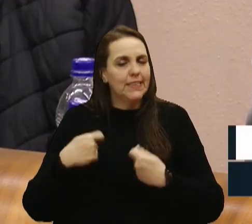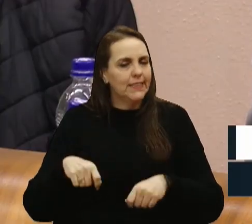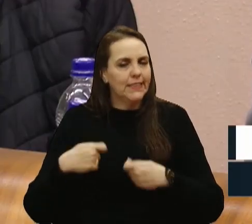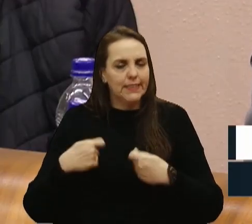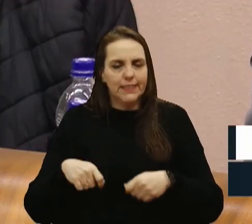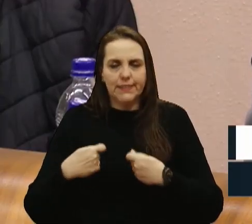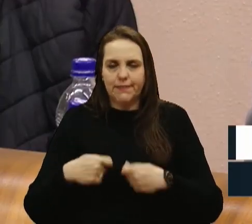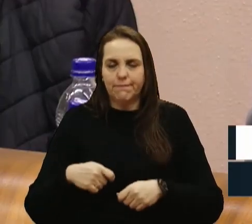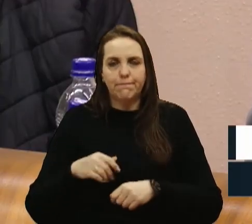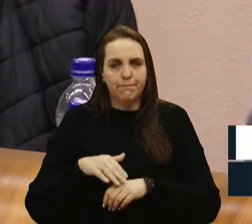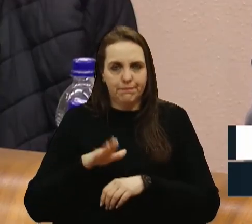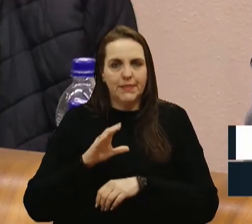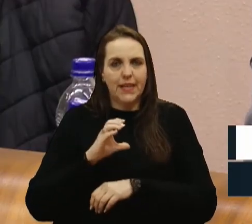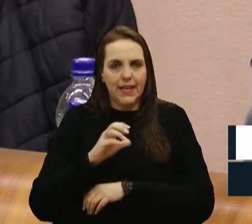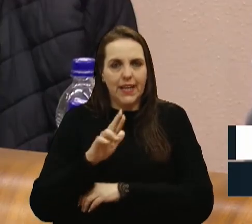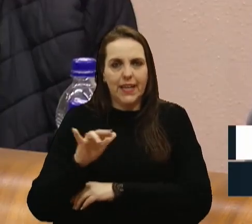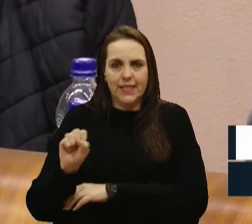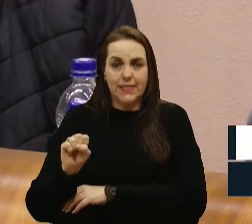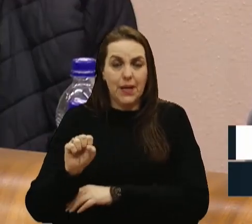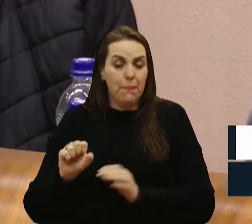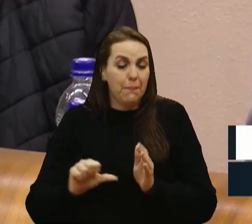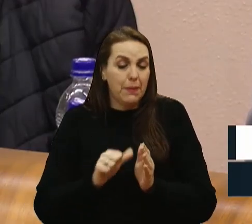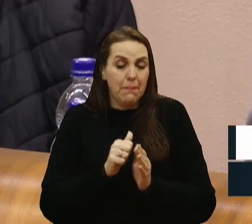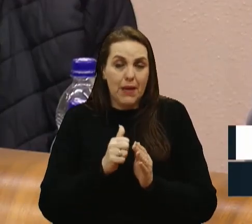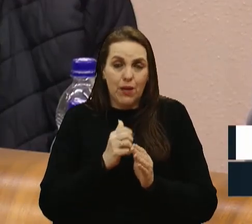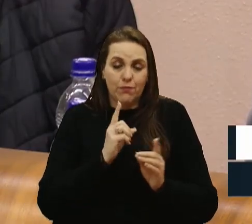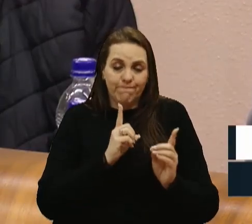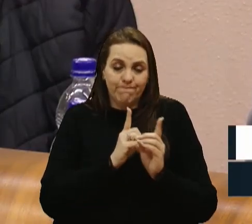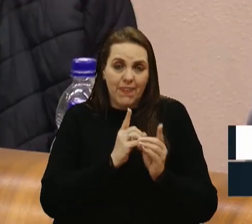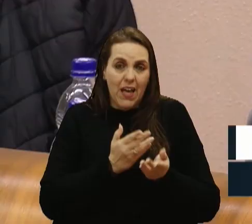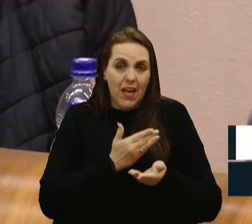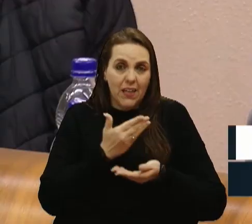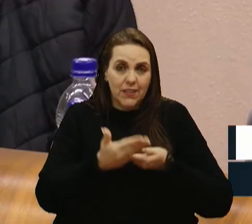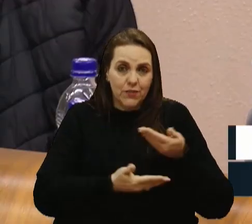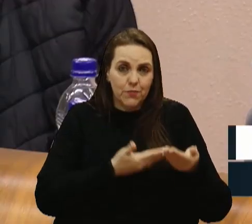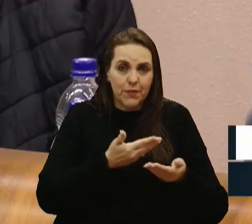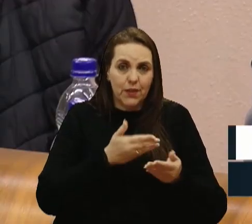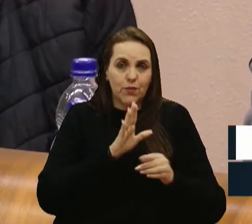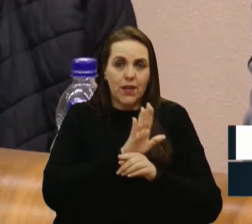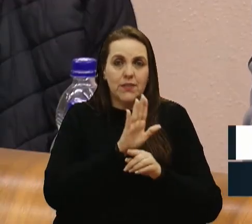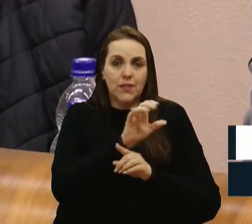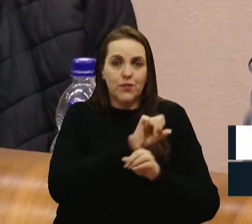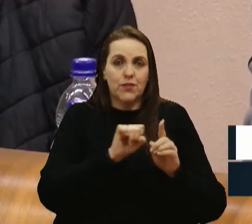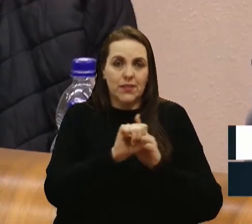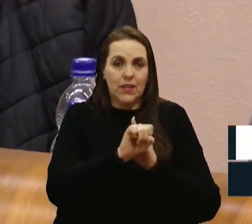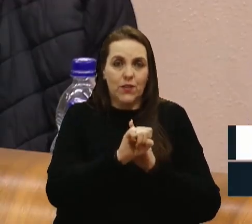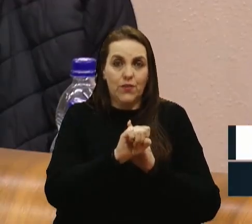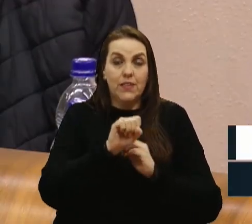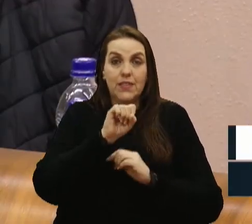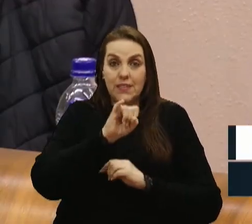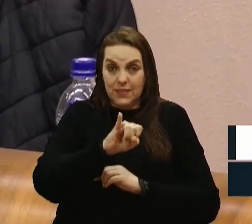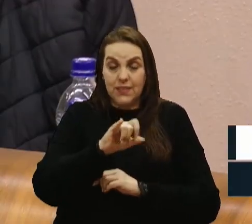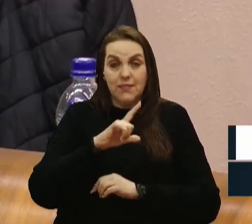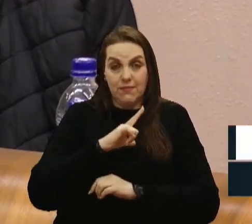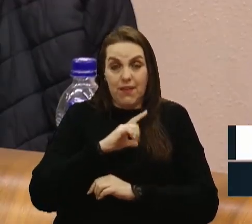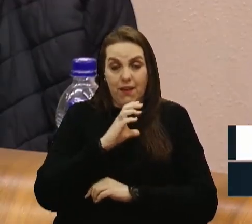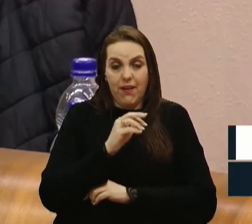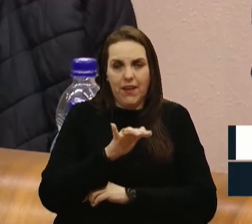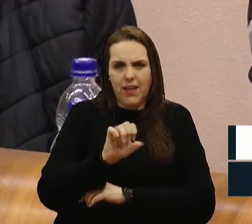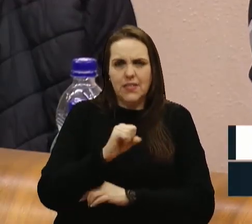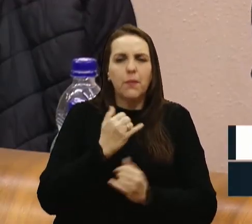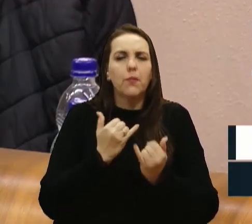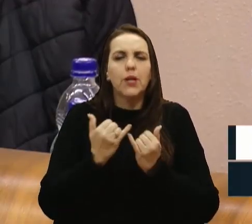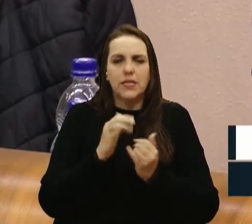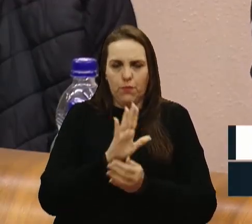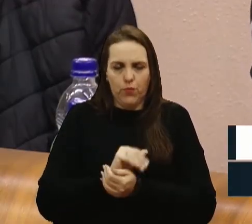número de CRAS, porque o CRAS é a primeira entrada na assistência social. E se a gente tiver... Por exemplo, nós estamos até